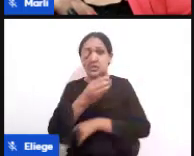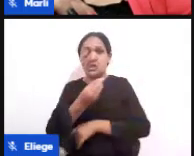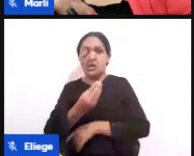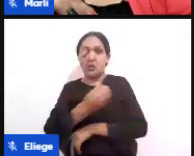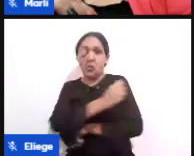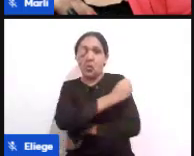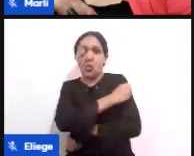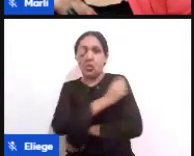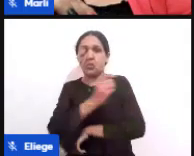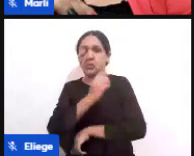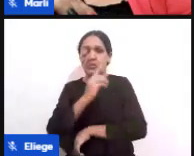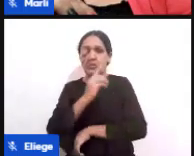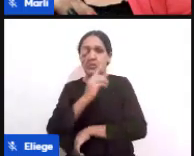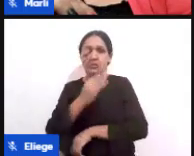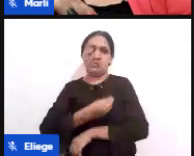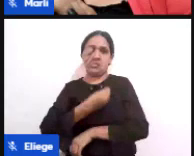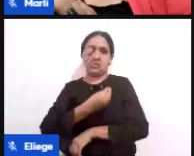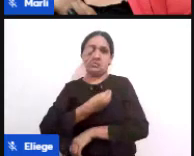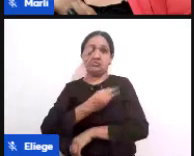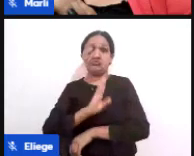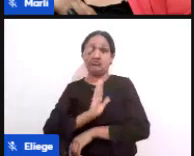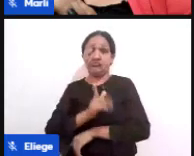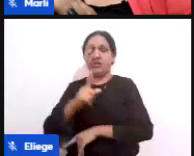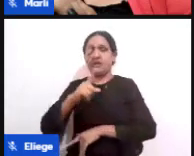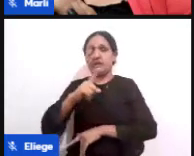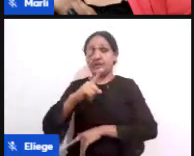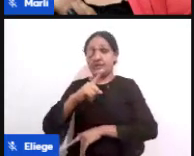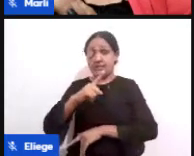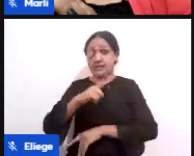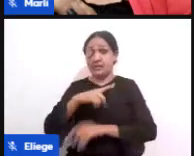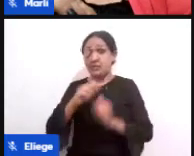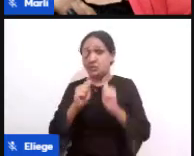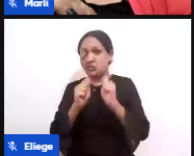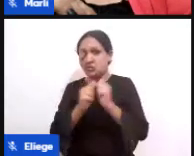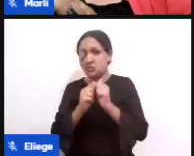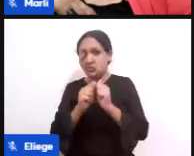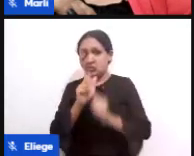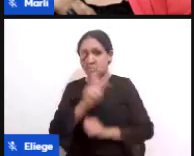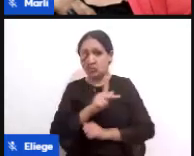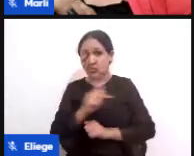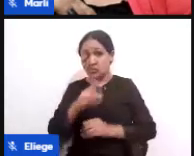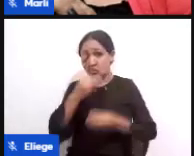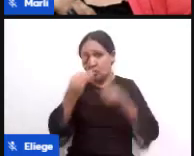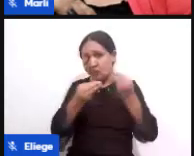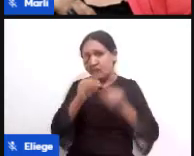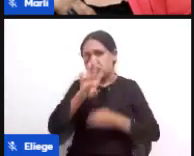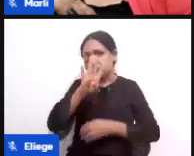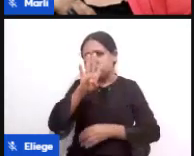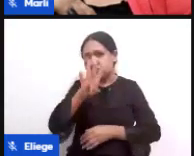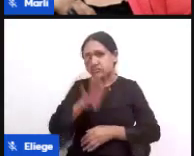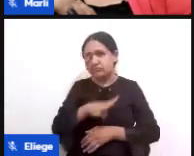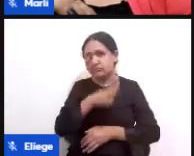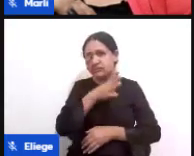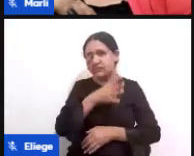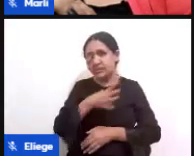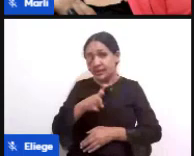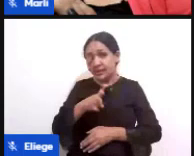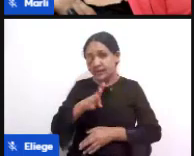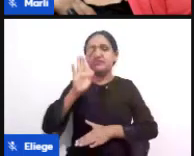já teve um encaminhamento da professora. Quando ele vai para o escalonado, ele já vai